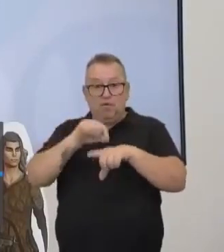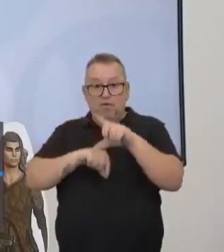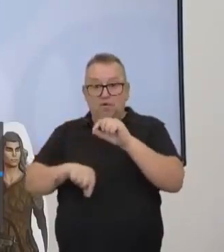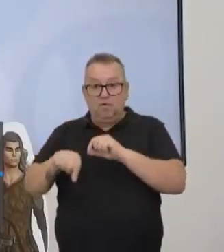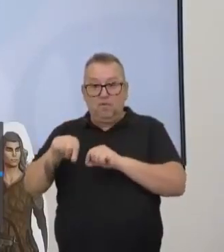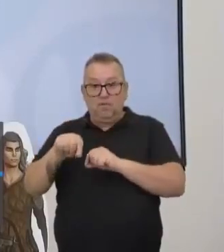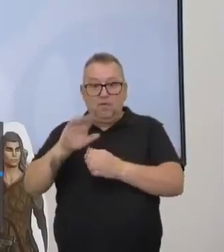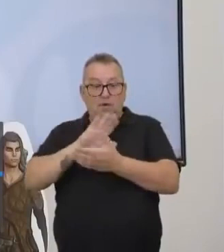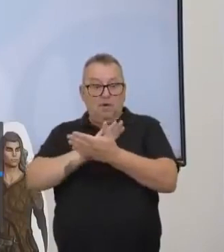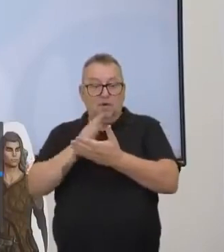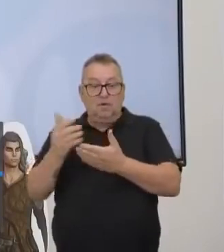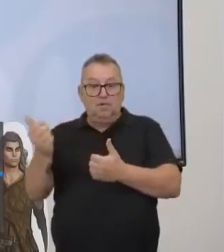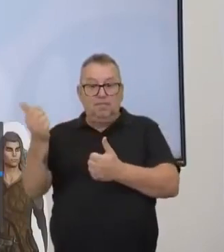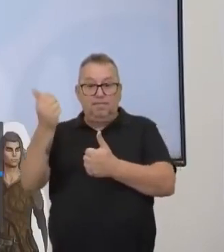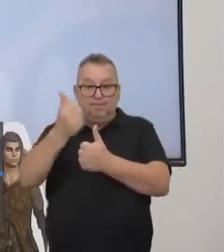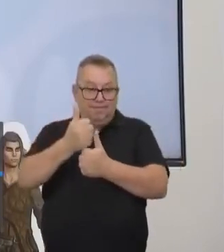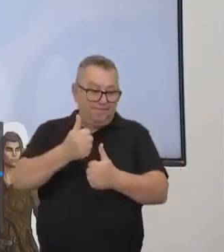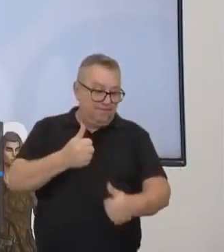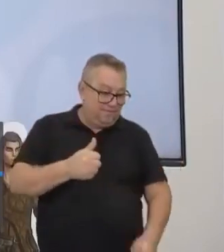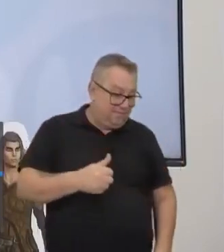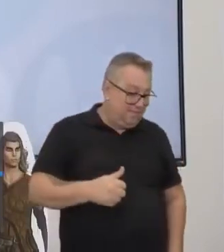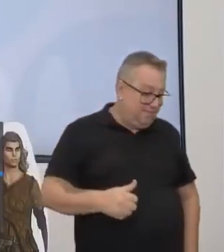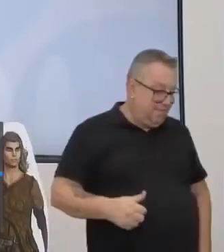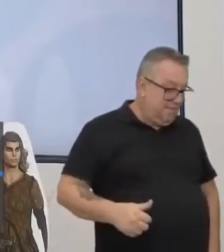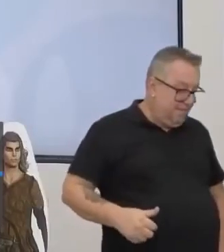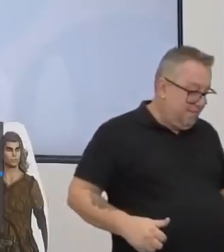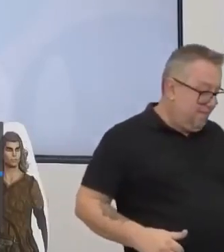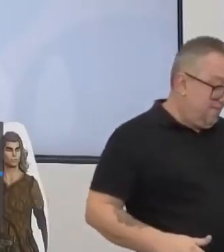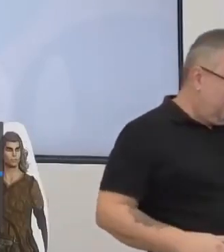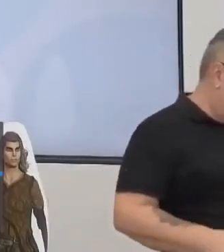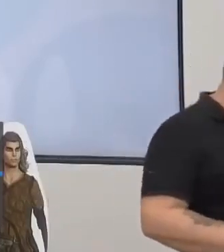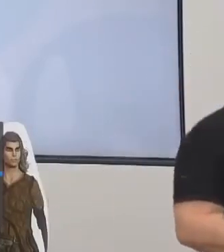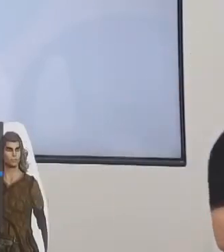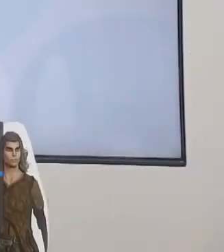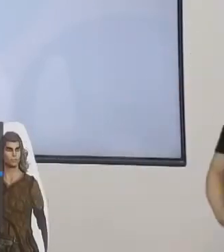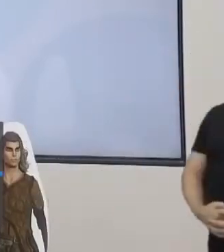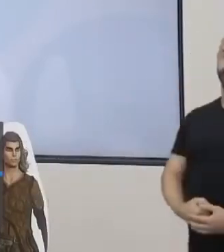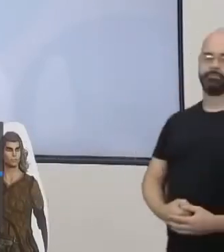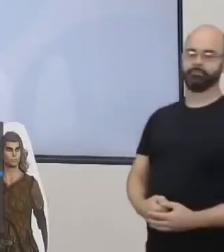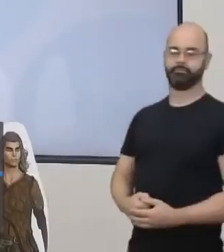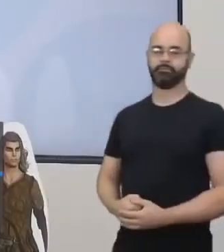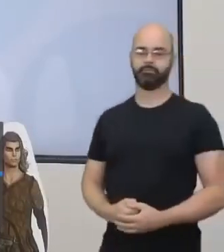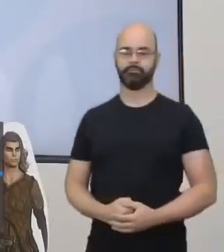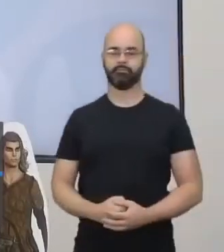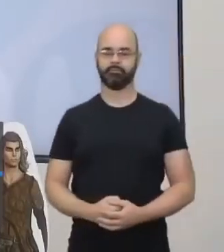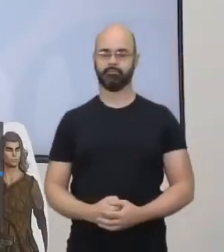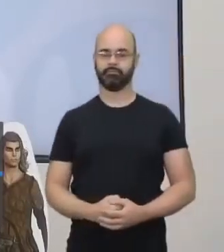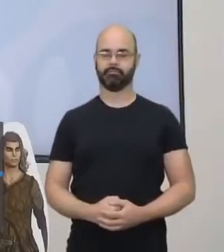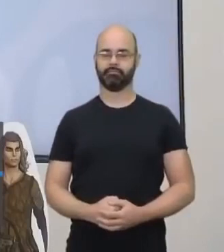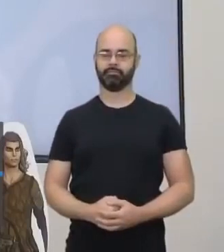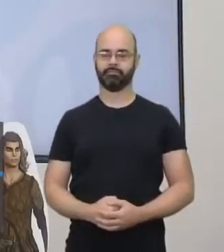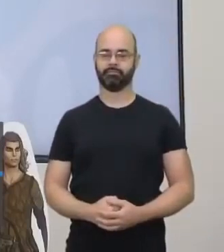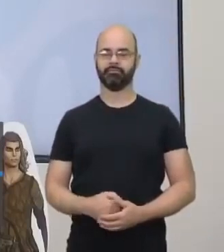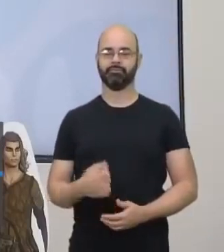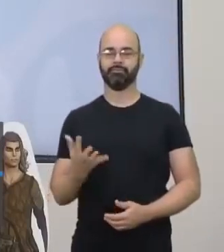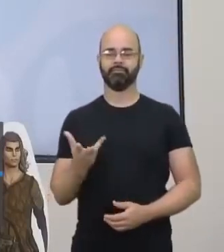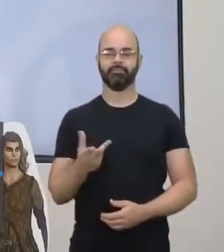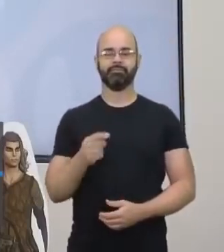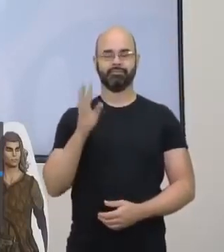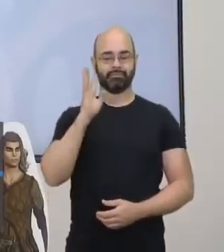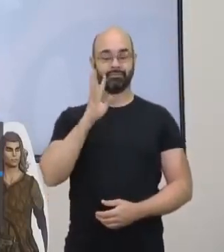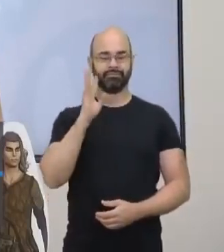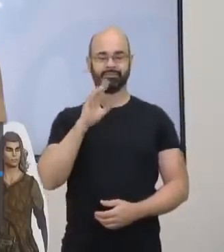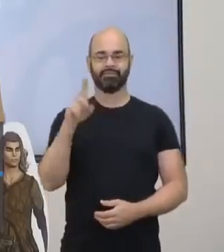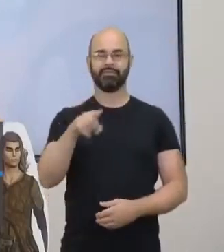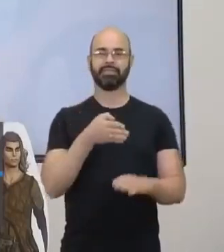alternativas. Legal. Poxa, que bacana. A galerinha do sexto ano aqui de Pindamonhangaba, da Escola Kaique também participando. Que legal a participação